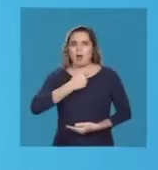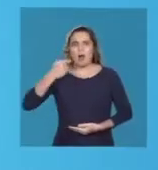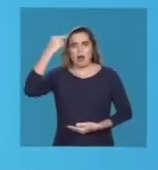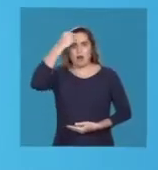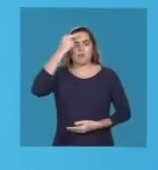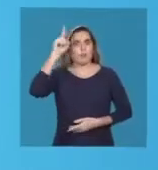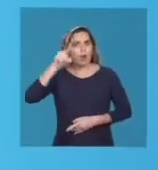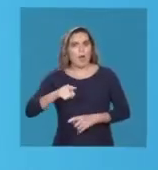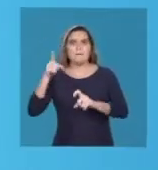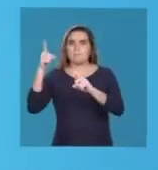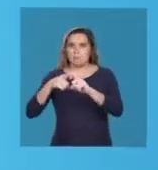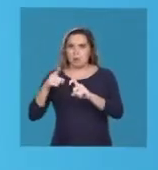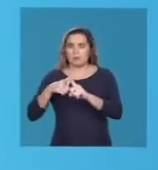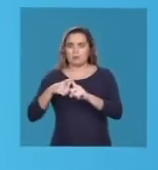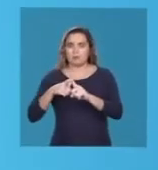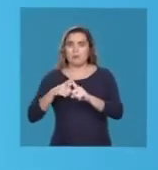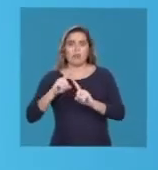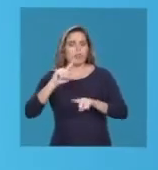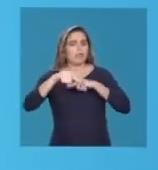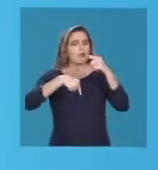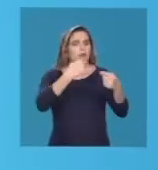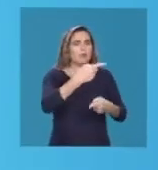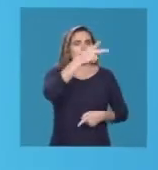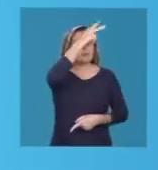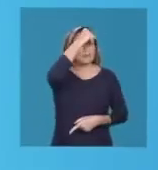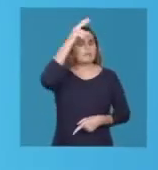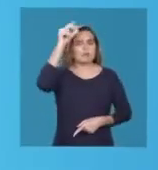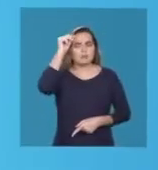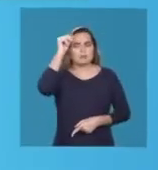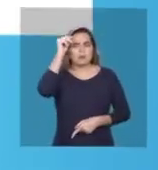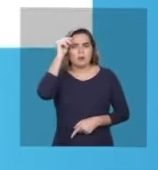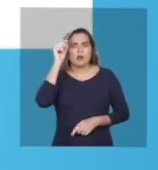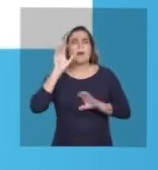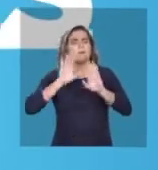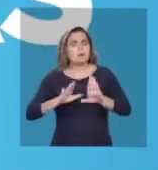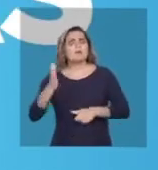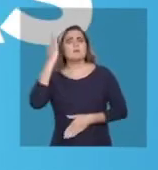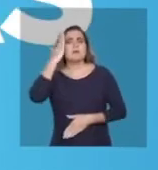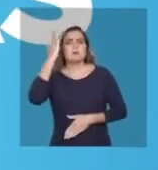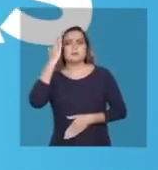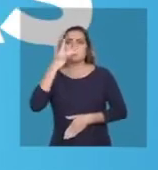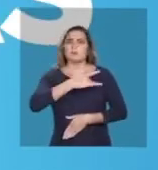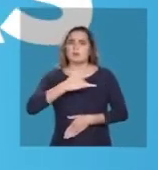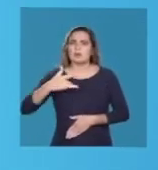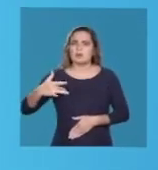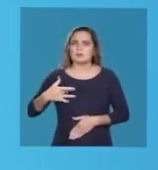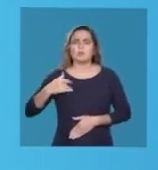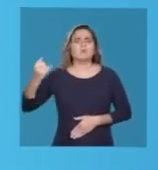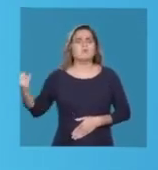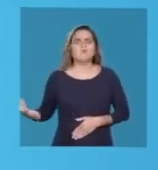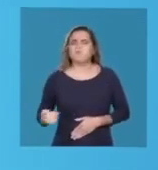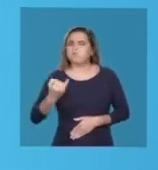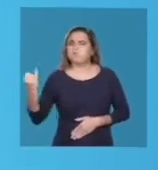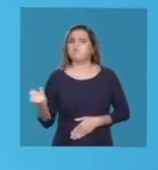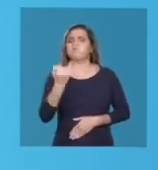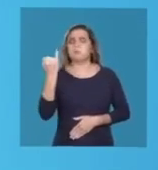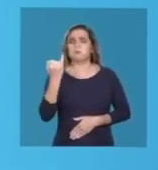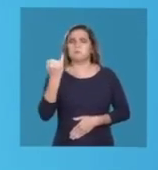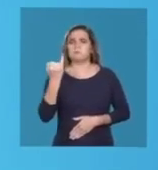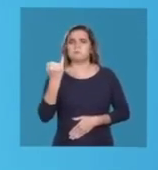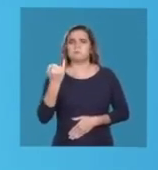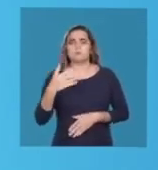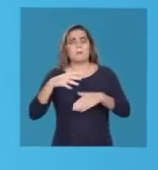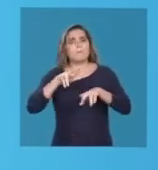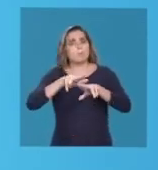Antes de ser prefeito, Álvaro é médico. Sabe que a saúde e a vida das pessoas estão acima de qualquer